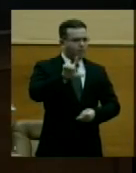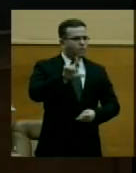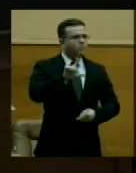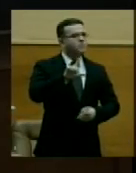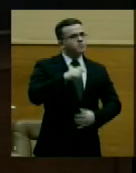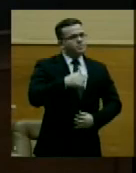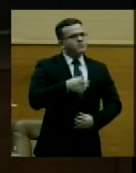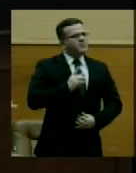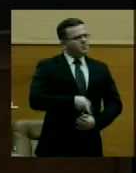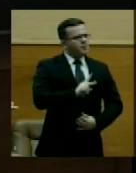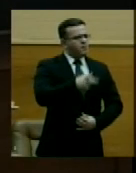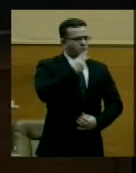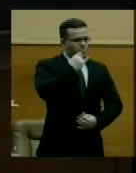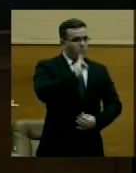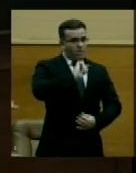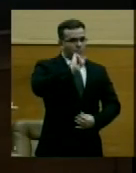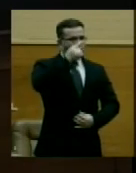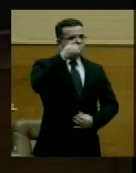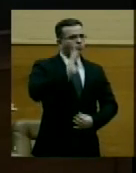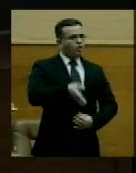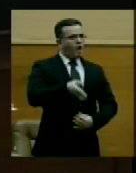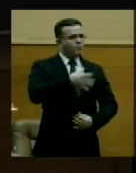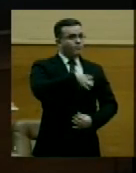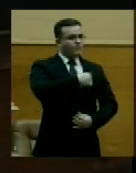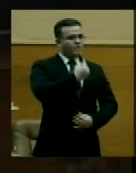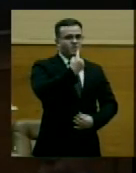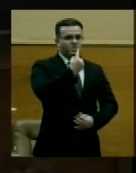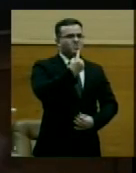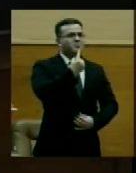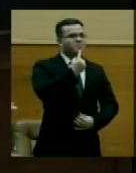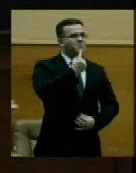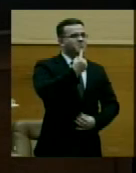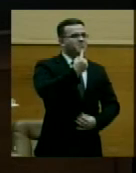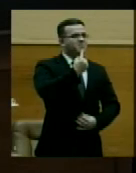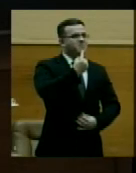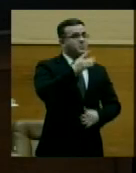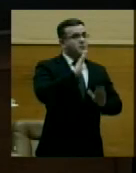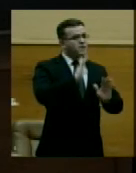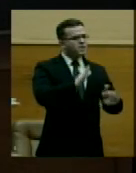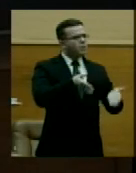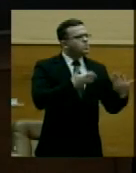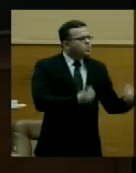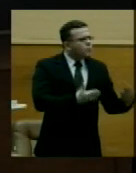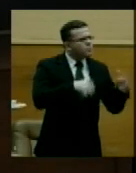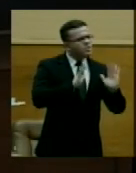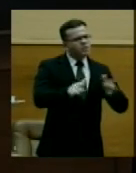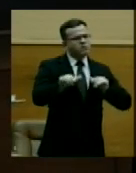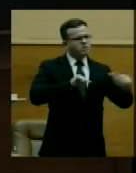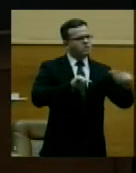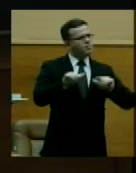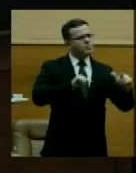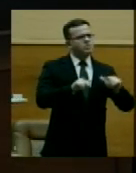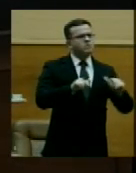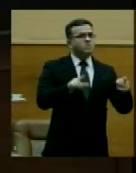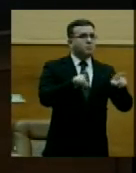Meu pai, sendo o primeiro desses filhos, ele ainda novo trabalhou até como